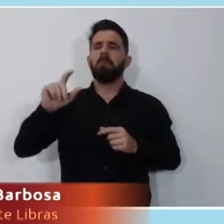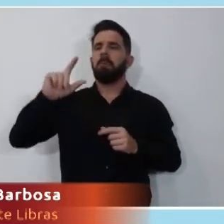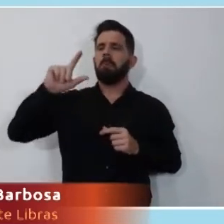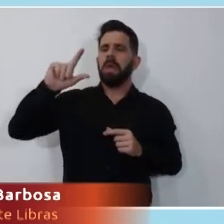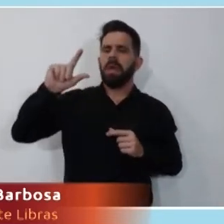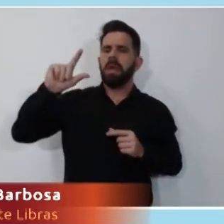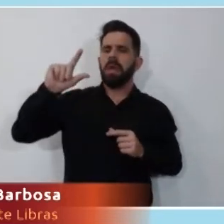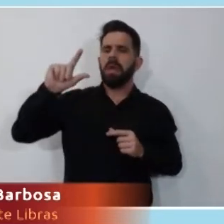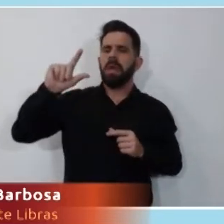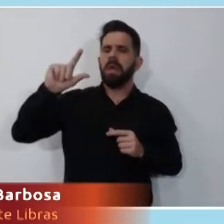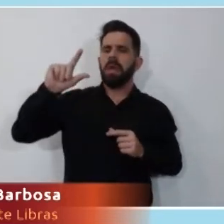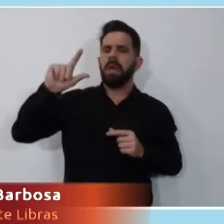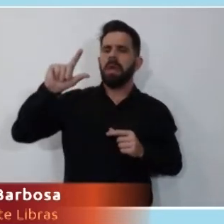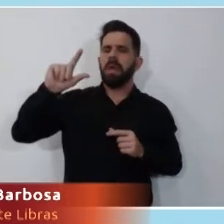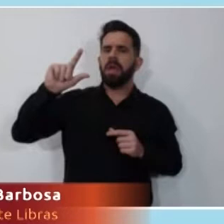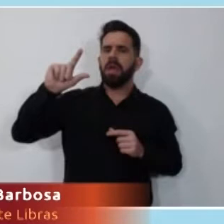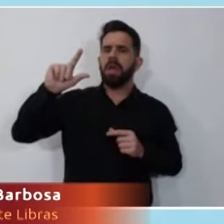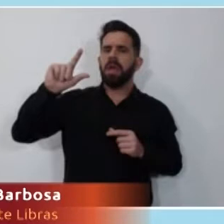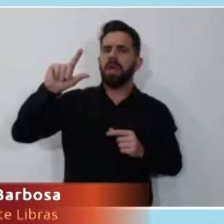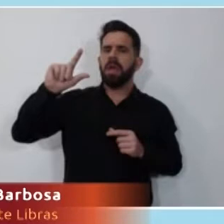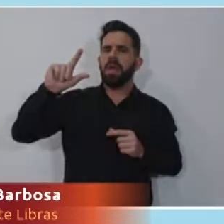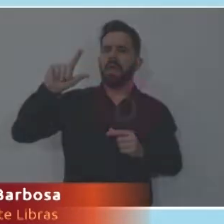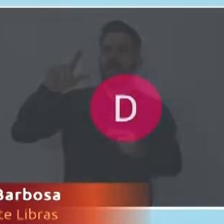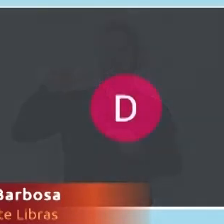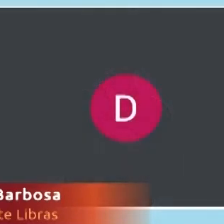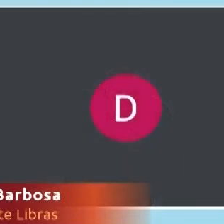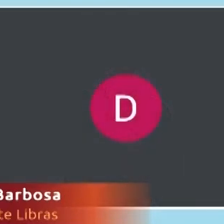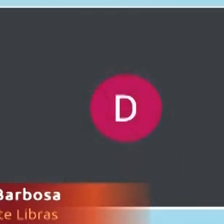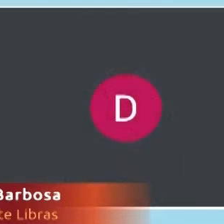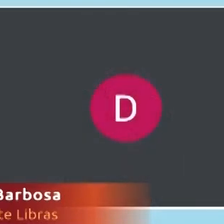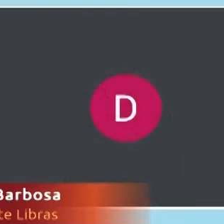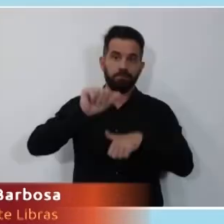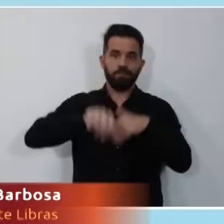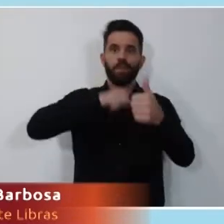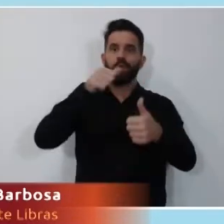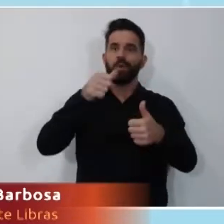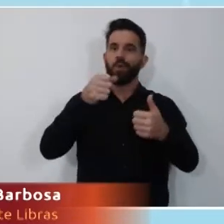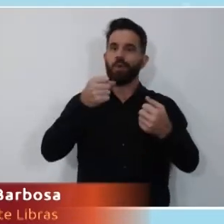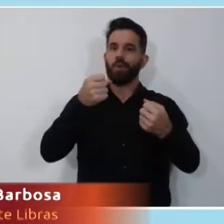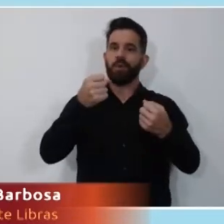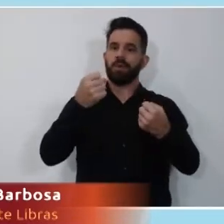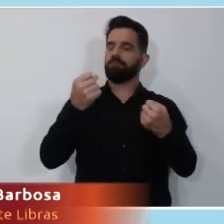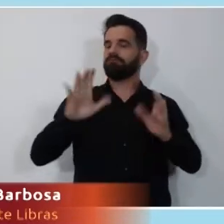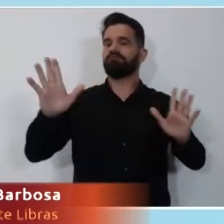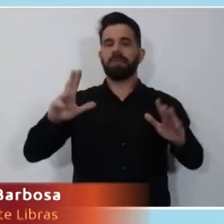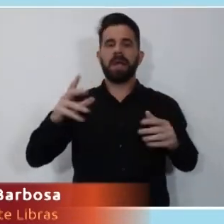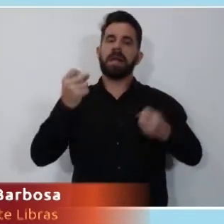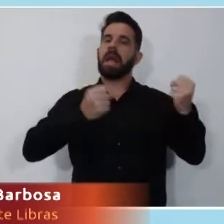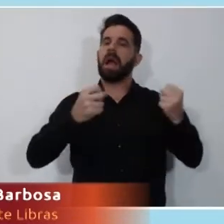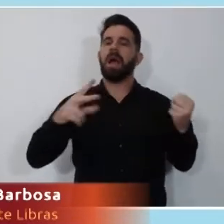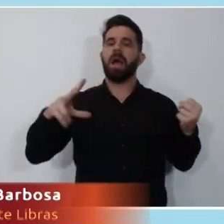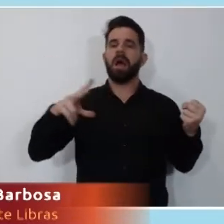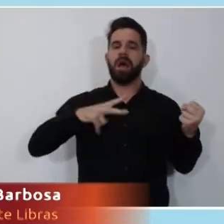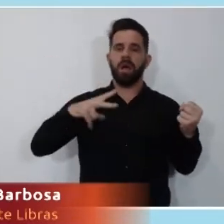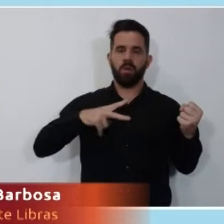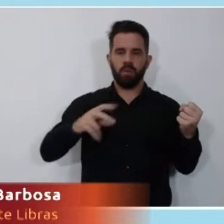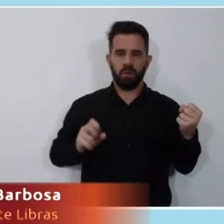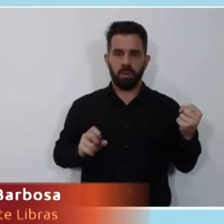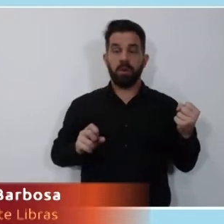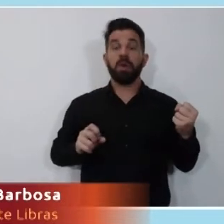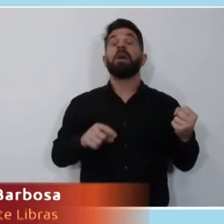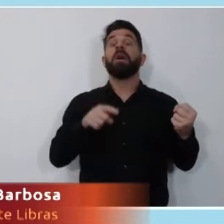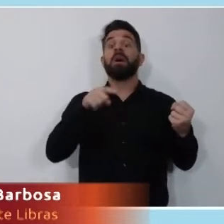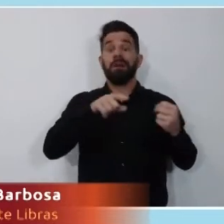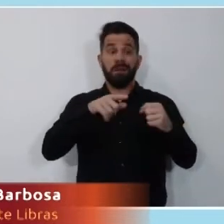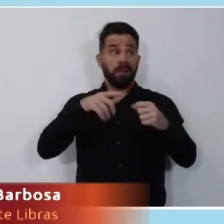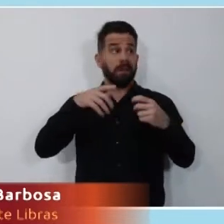modo individual, lotando as cidades e fazendo com que as cidades ficassem inviáveis. As cidades começaram a ficar um nó, né? Então, o